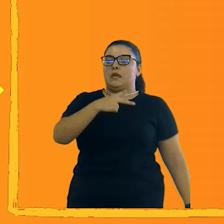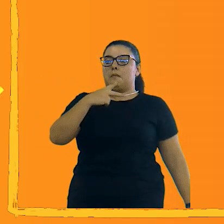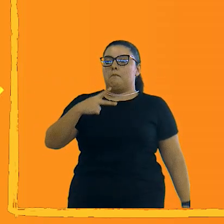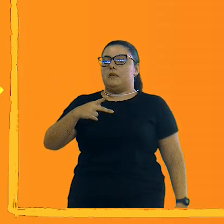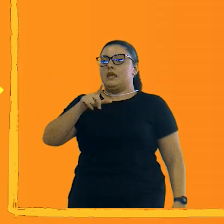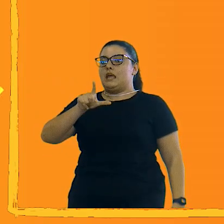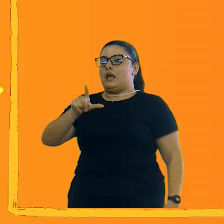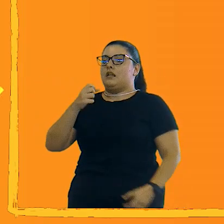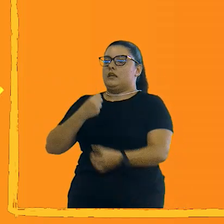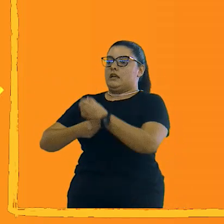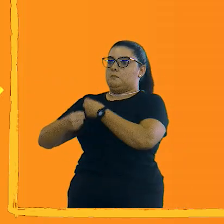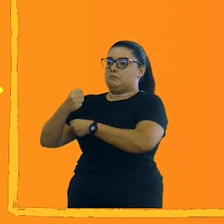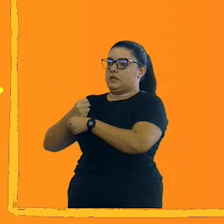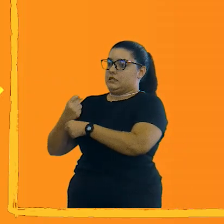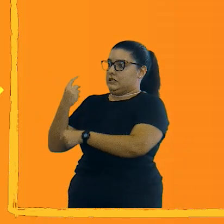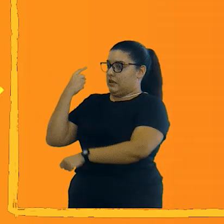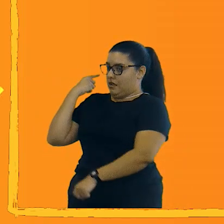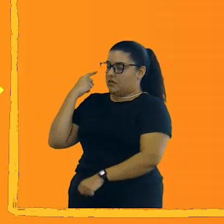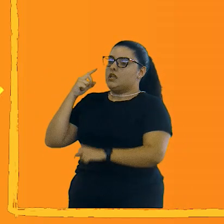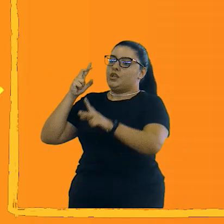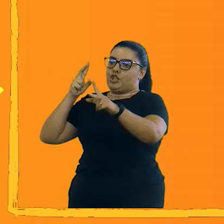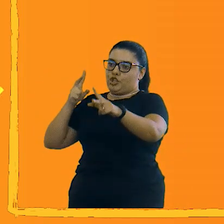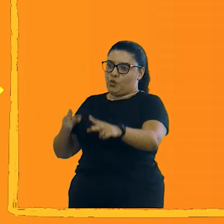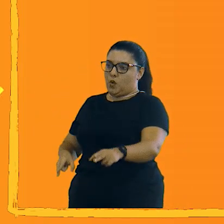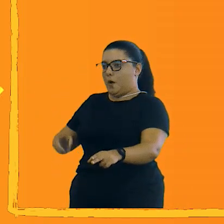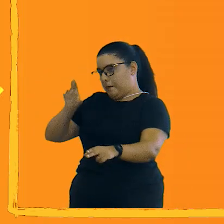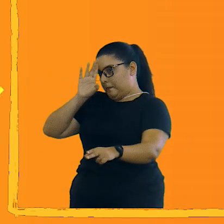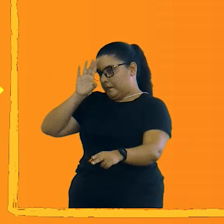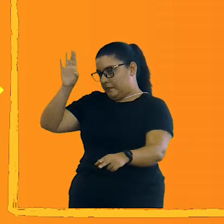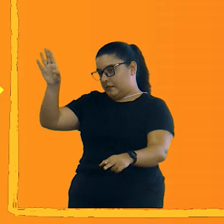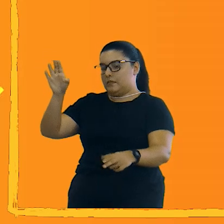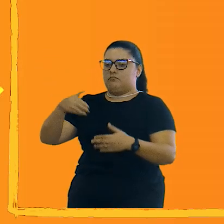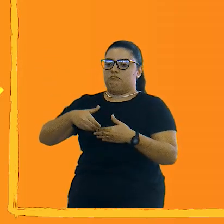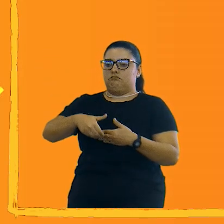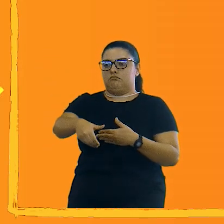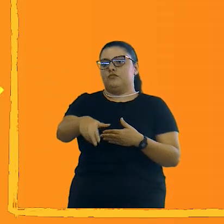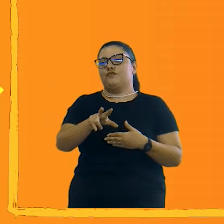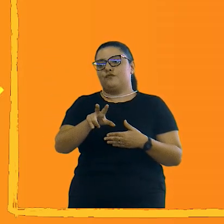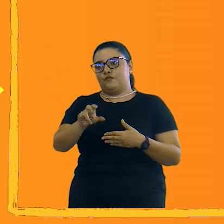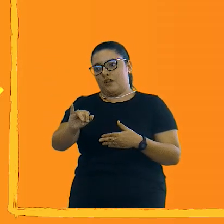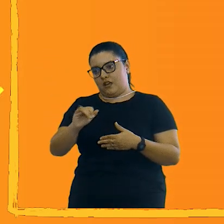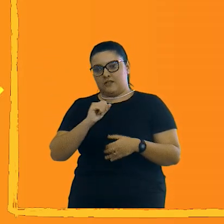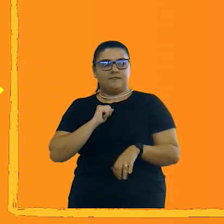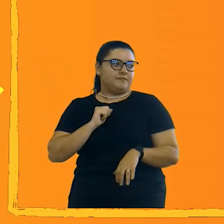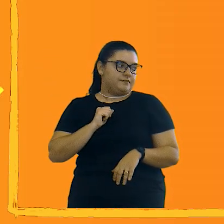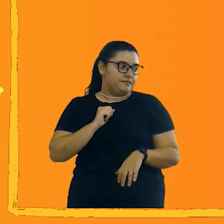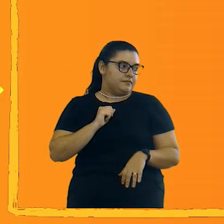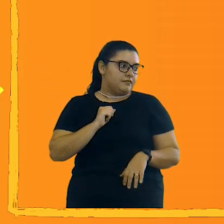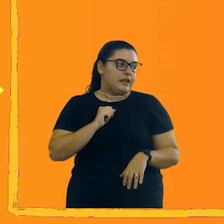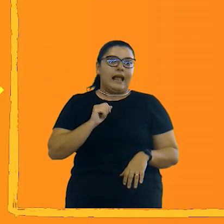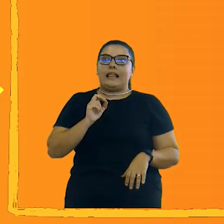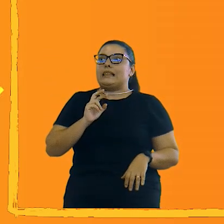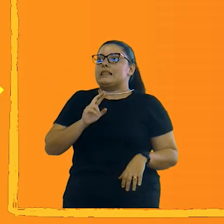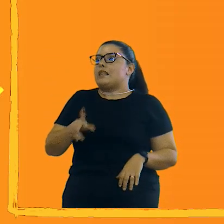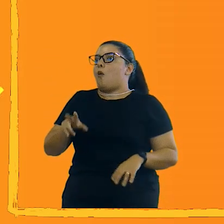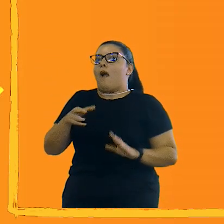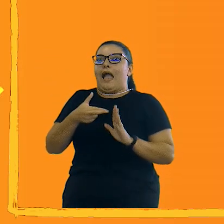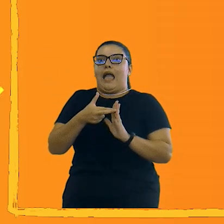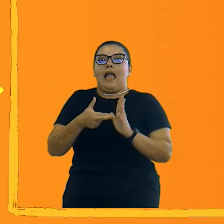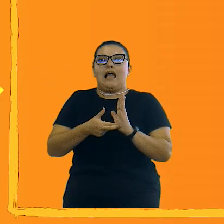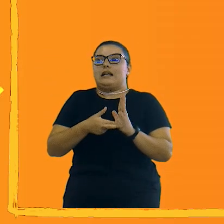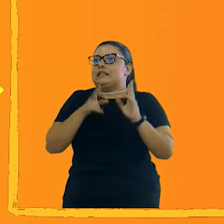ano passado cai na prova principal no ano seguinte não é